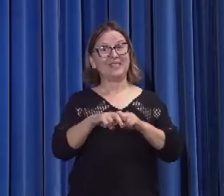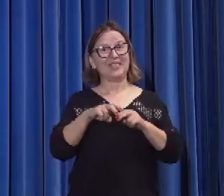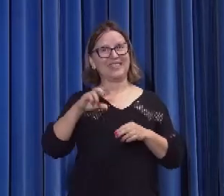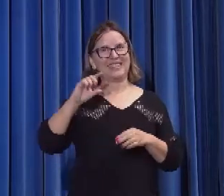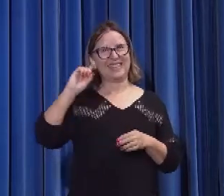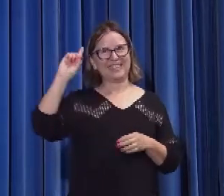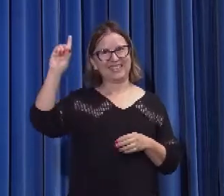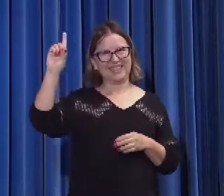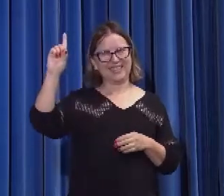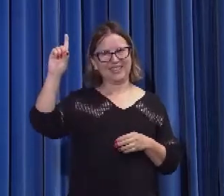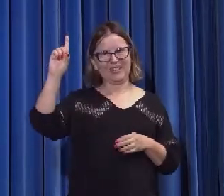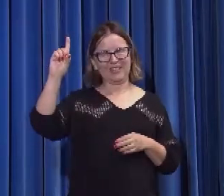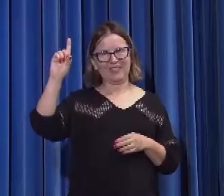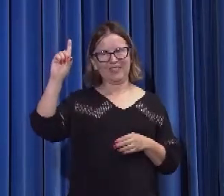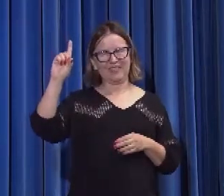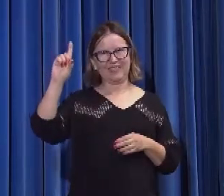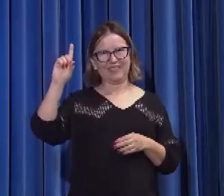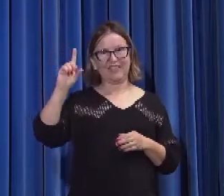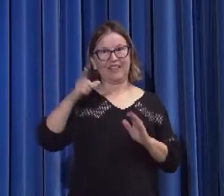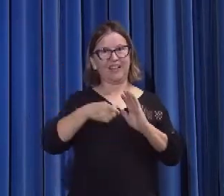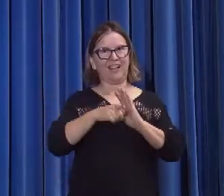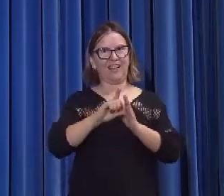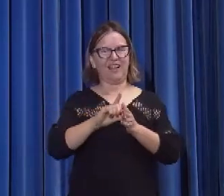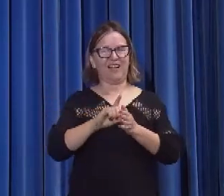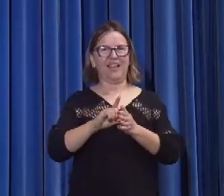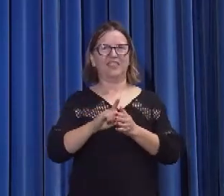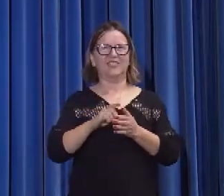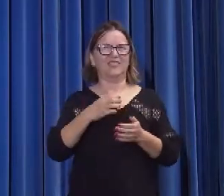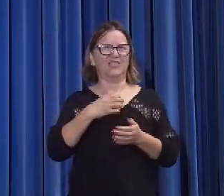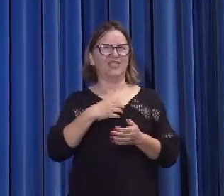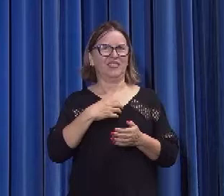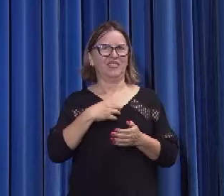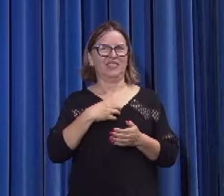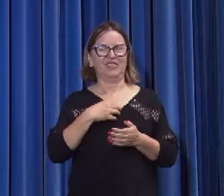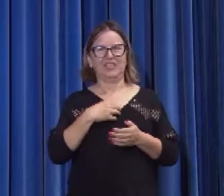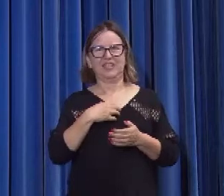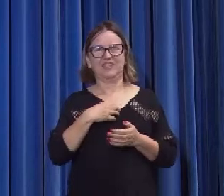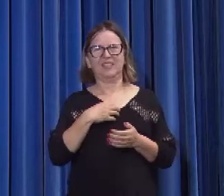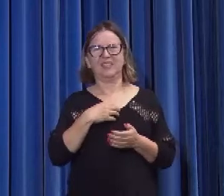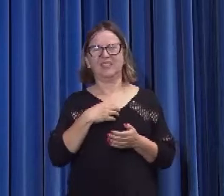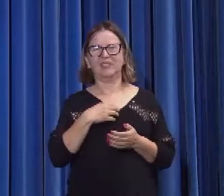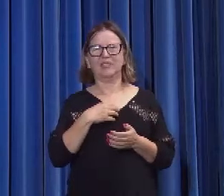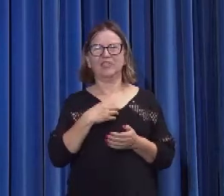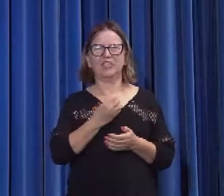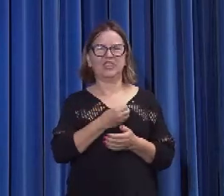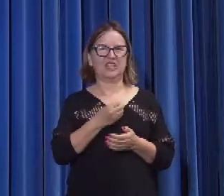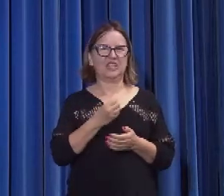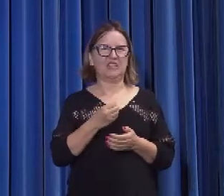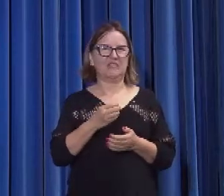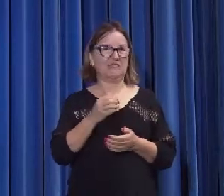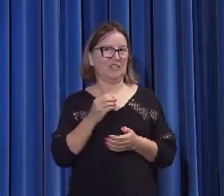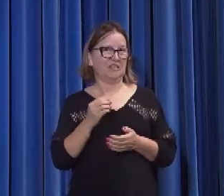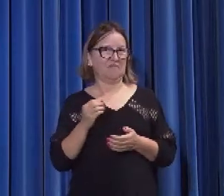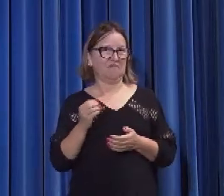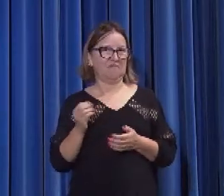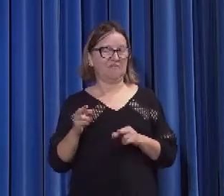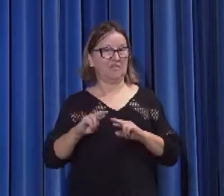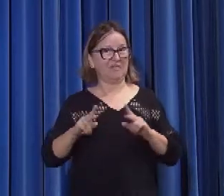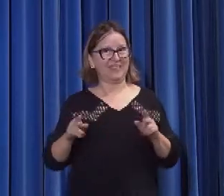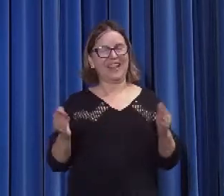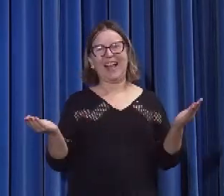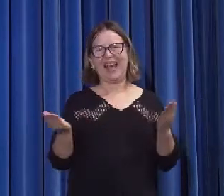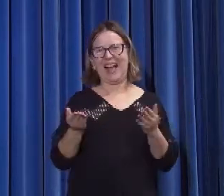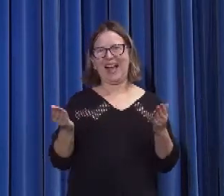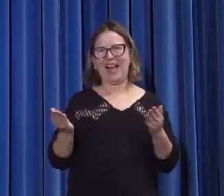vã e egocêntrica maneira de viver, podem agora caminhar sob uma nova perspectiva,